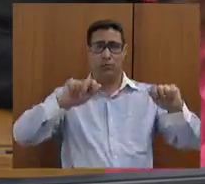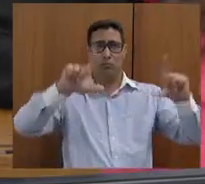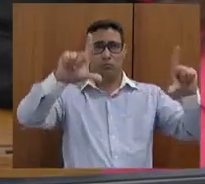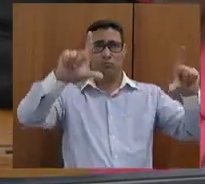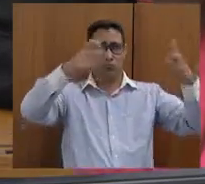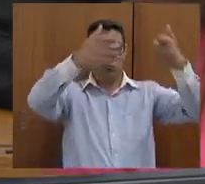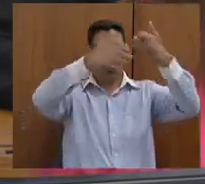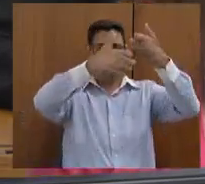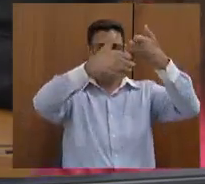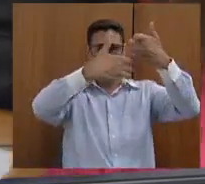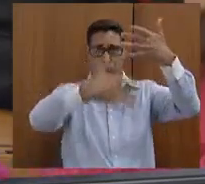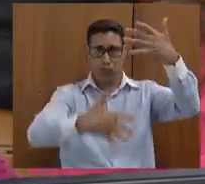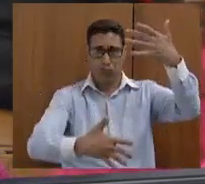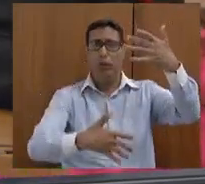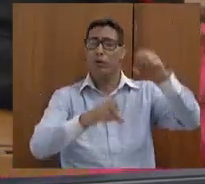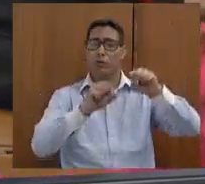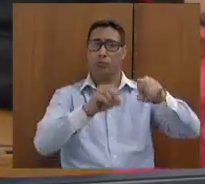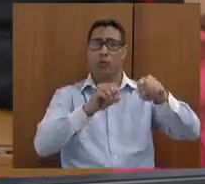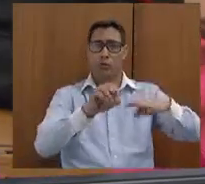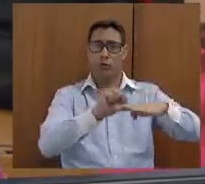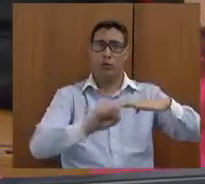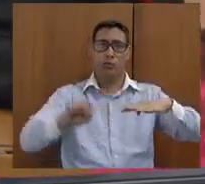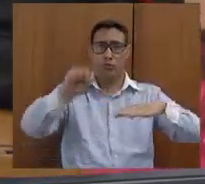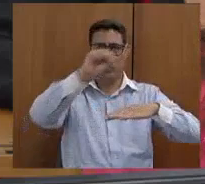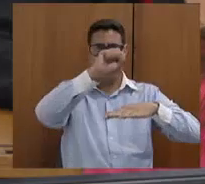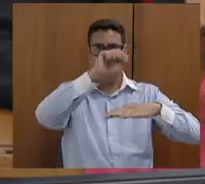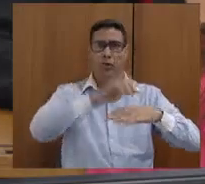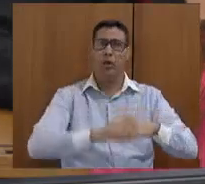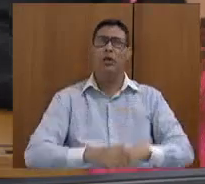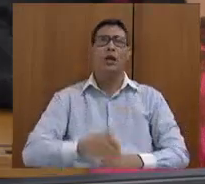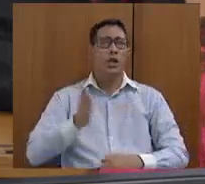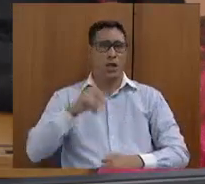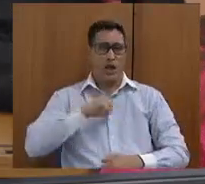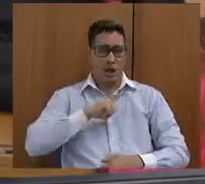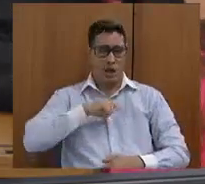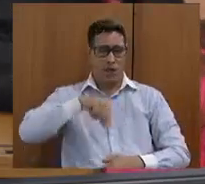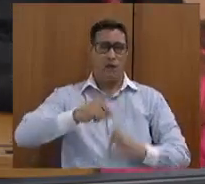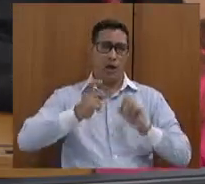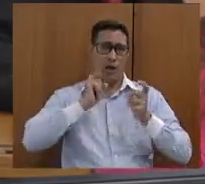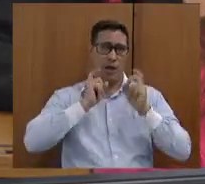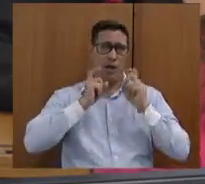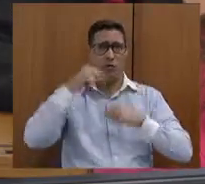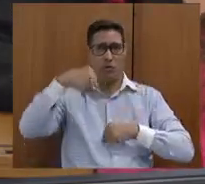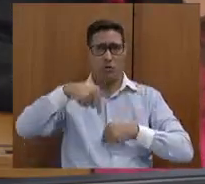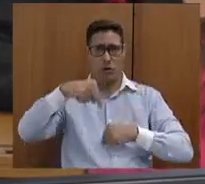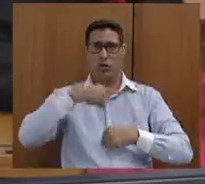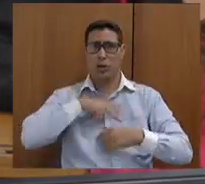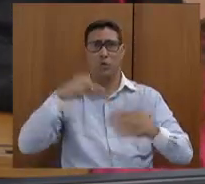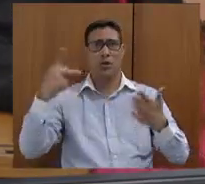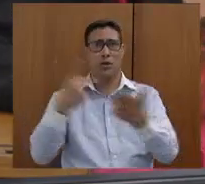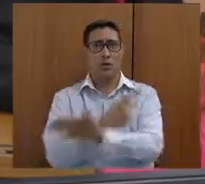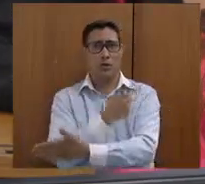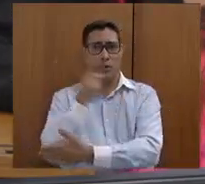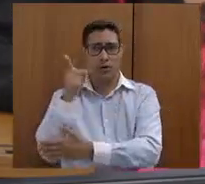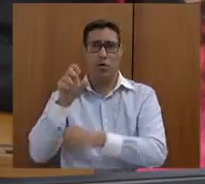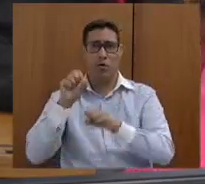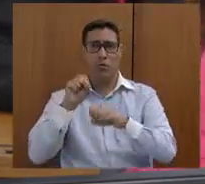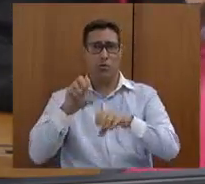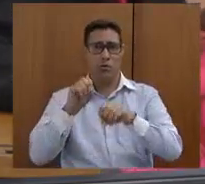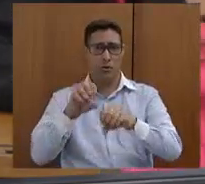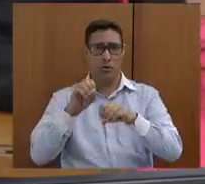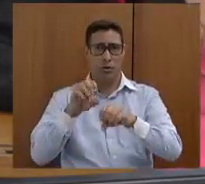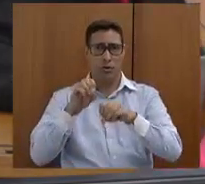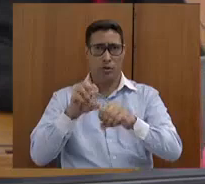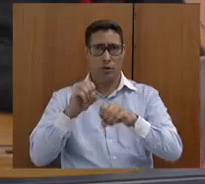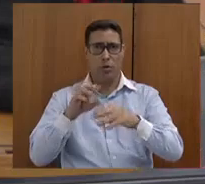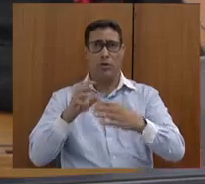nós fizemos recentemente audiência aqui na casa nós estamos com uma situação de professor de nível superior de escolaridade